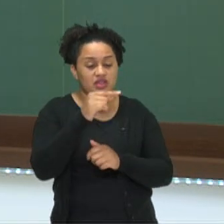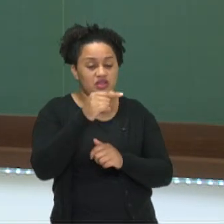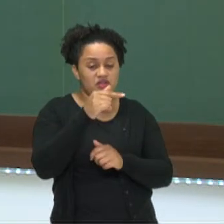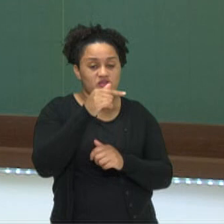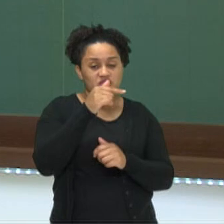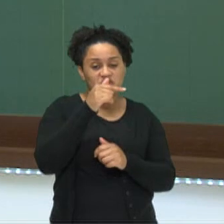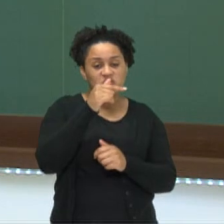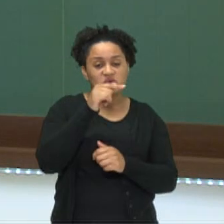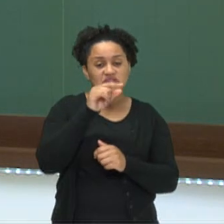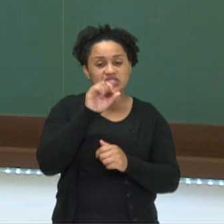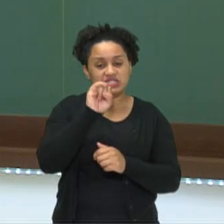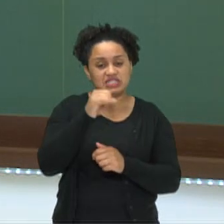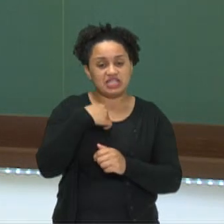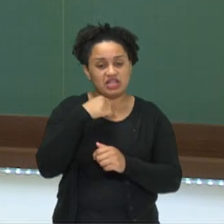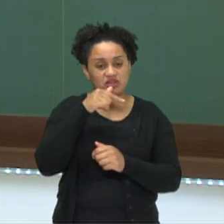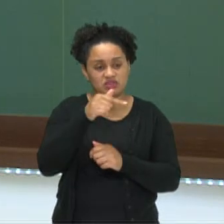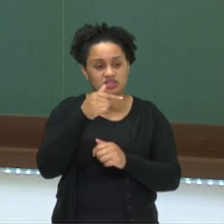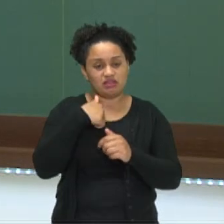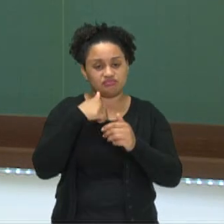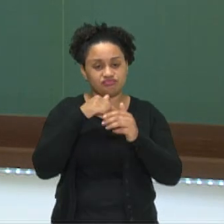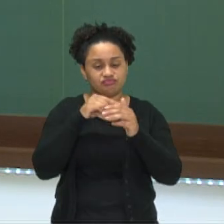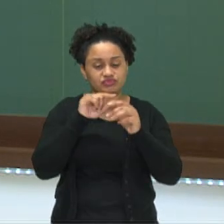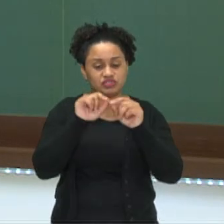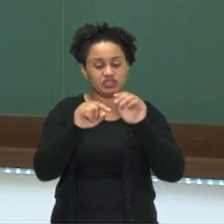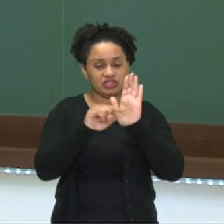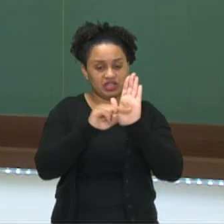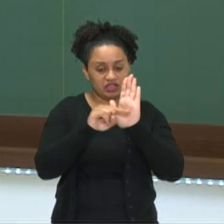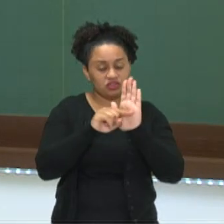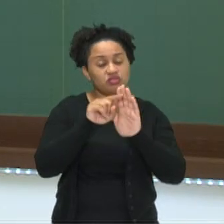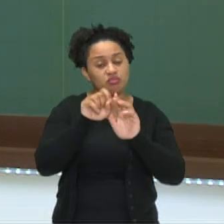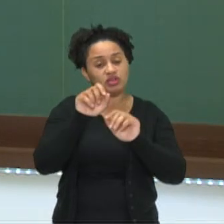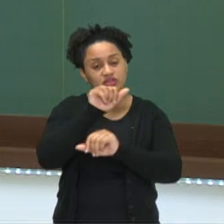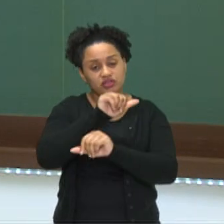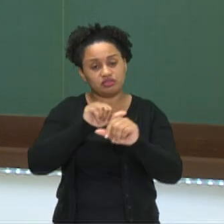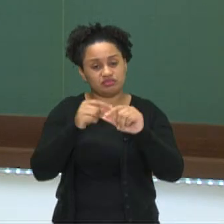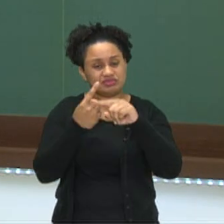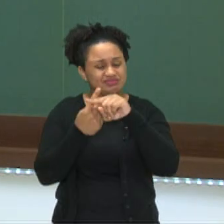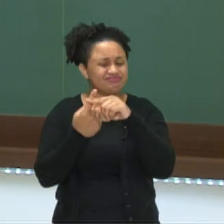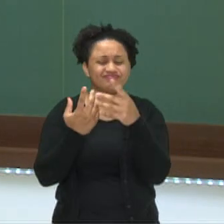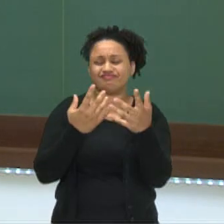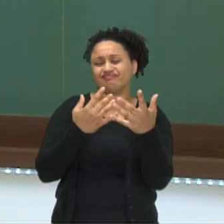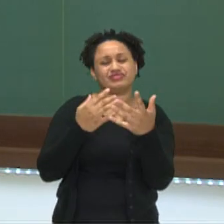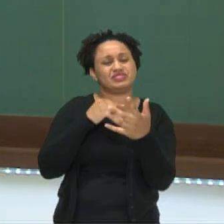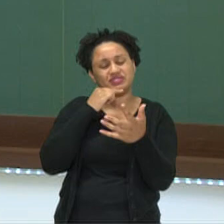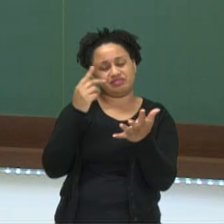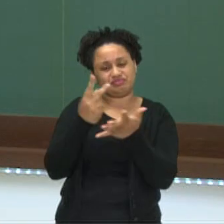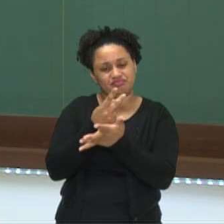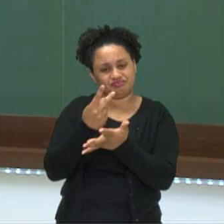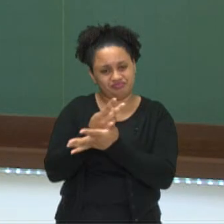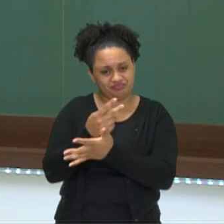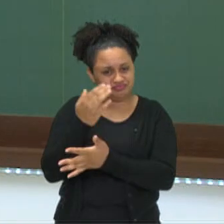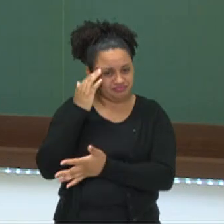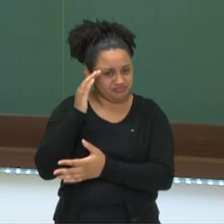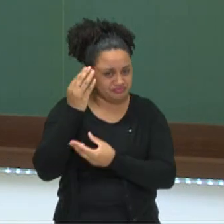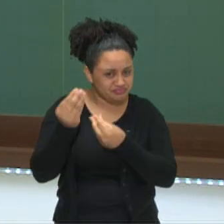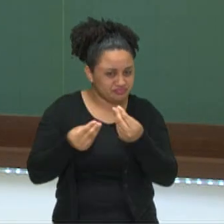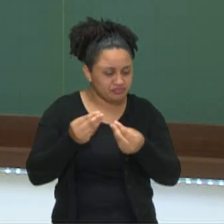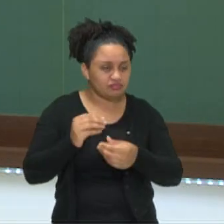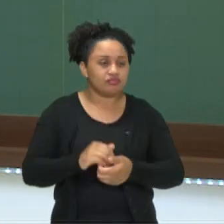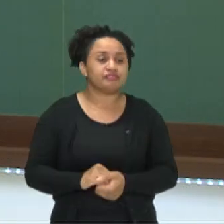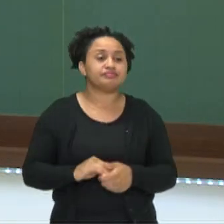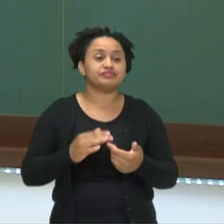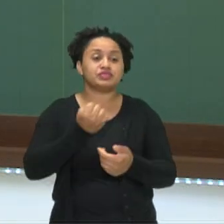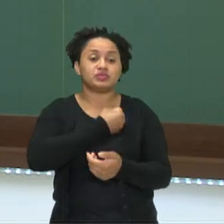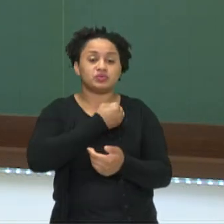7 menos 3, dá 4 positivo. Dá errado. Entendeu como é que funciona? Então, os números que eu